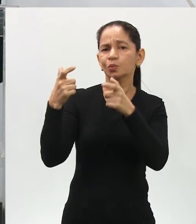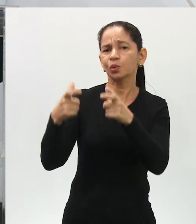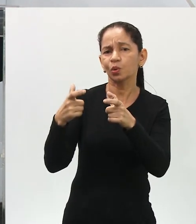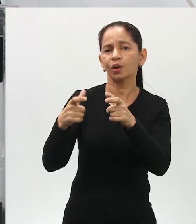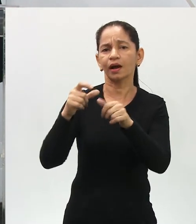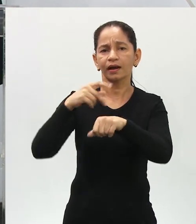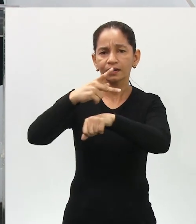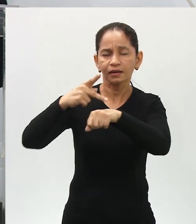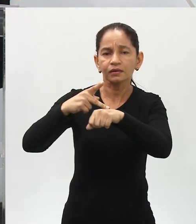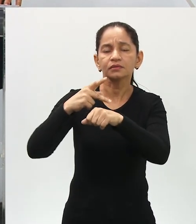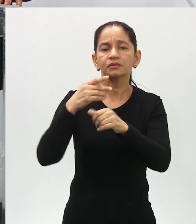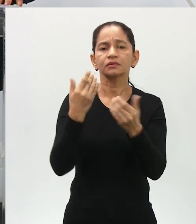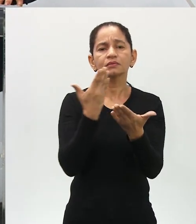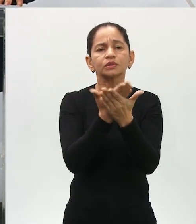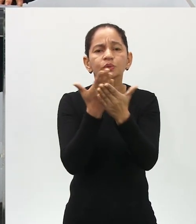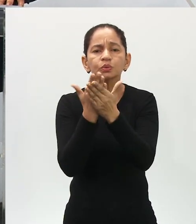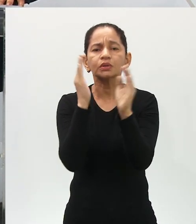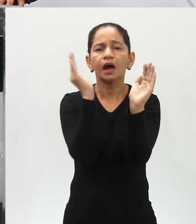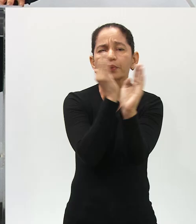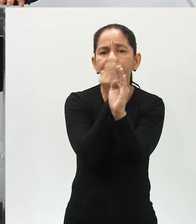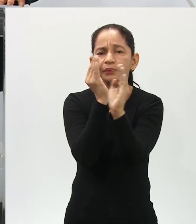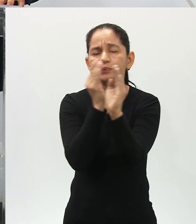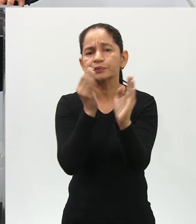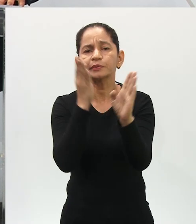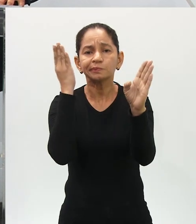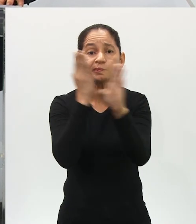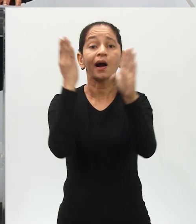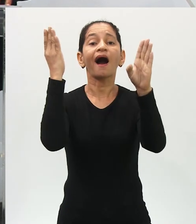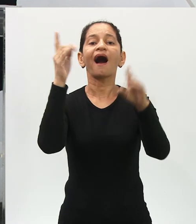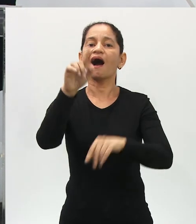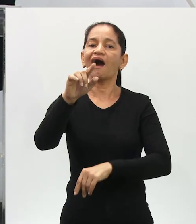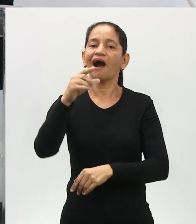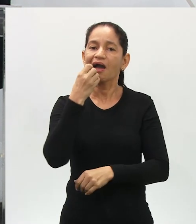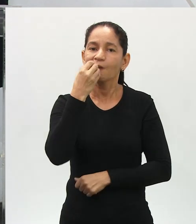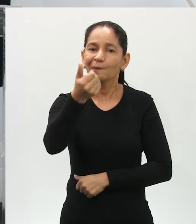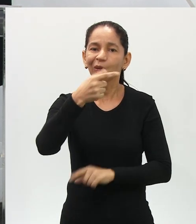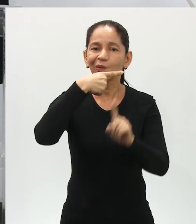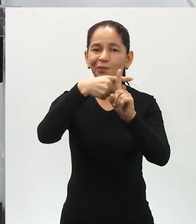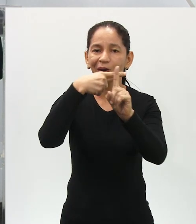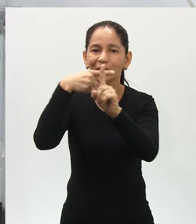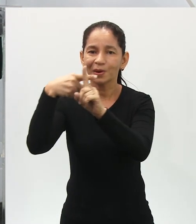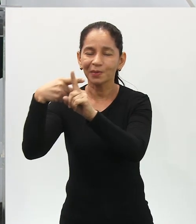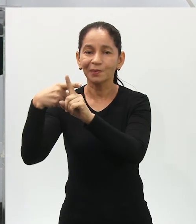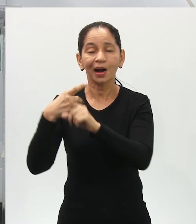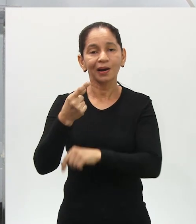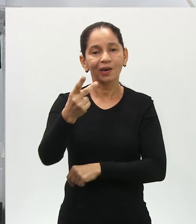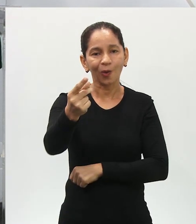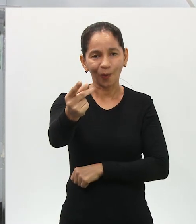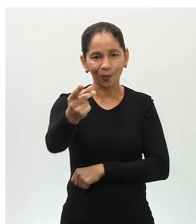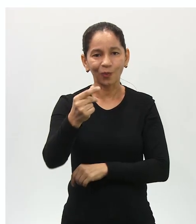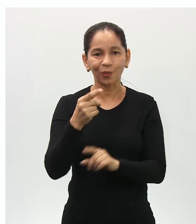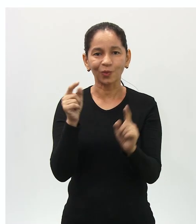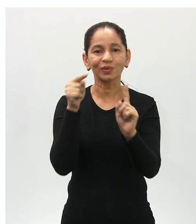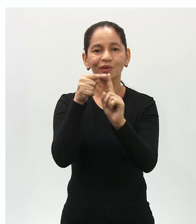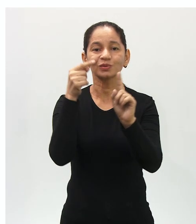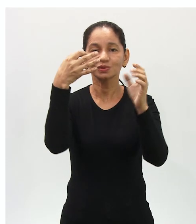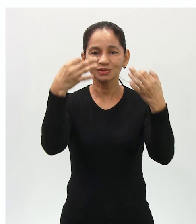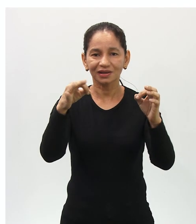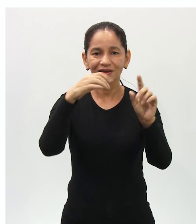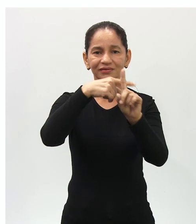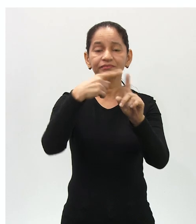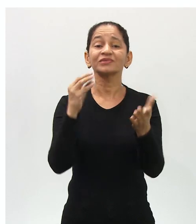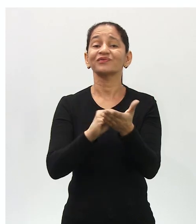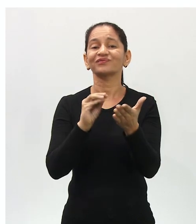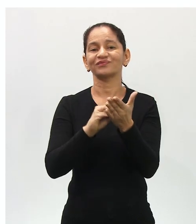e sim estudar ano a ano aquilo que era necessário do que um planejamento de longo prazo. Tá? Por que ele fala isso?